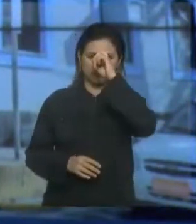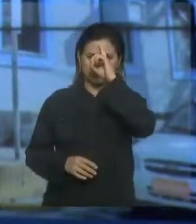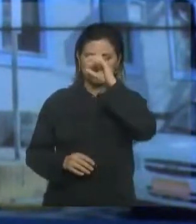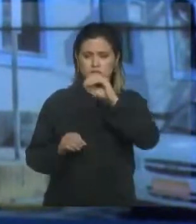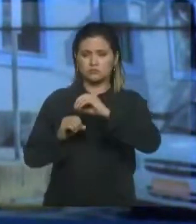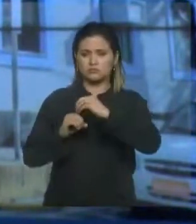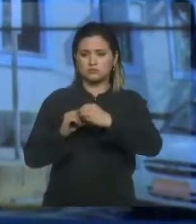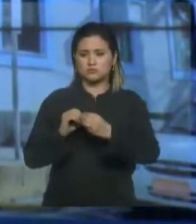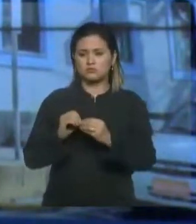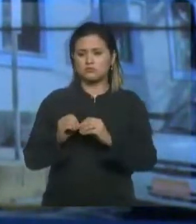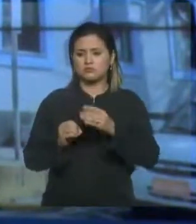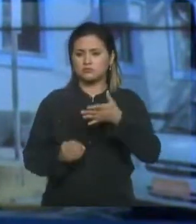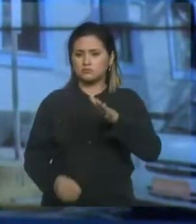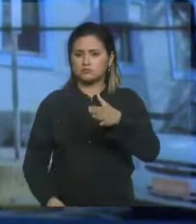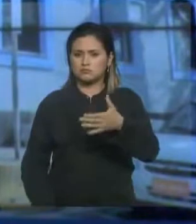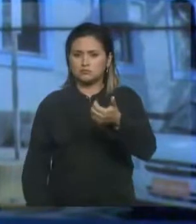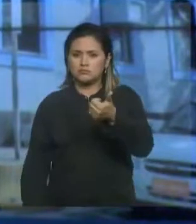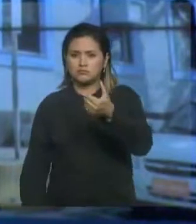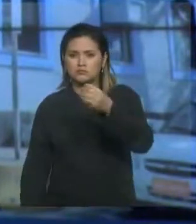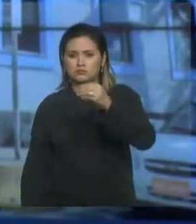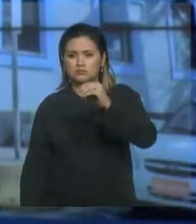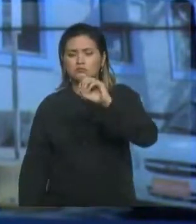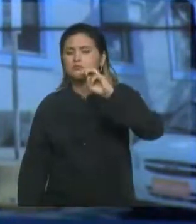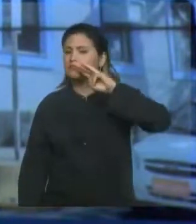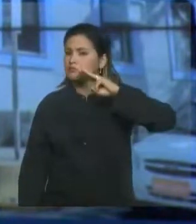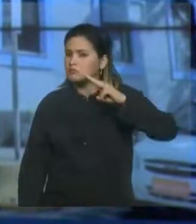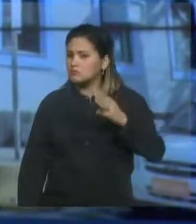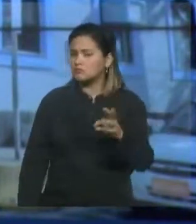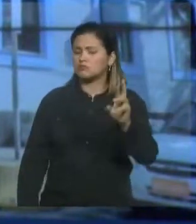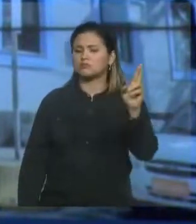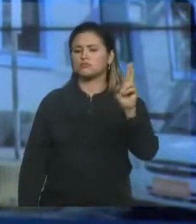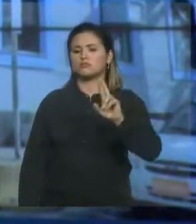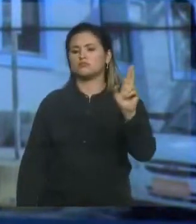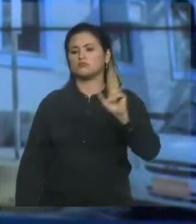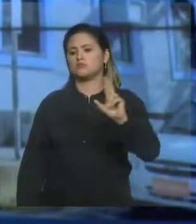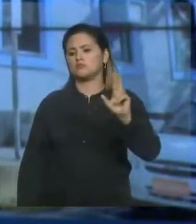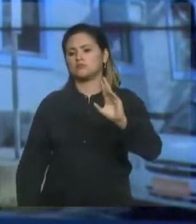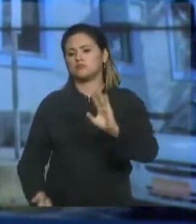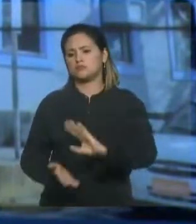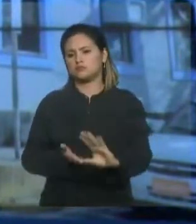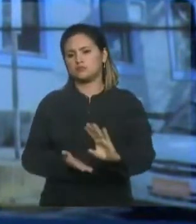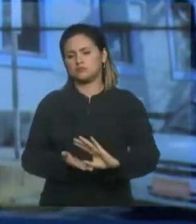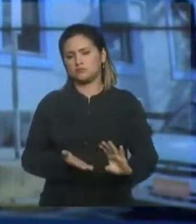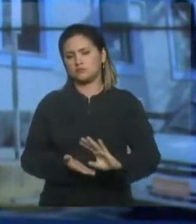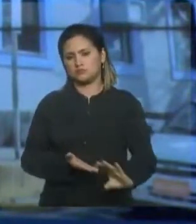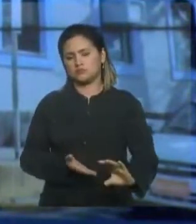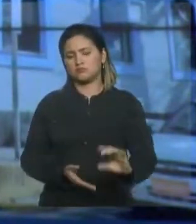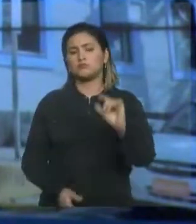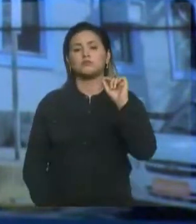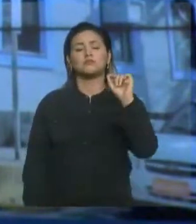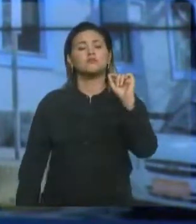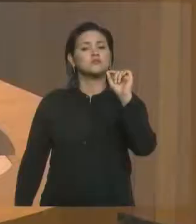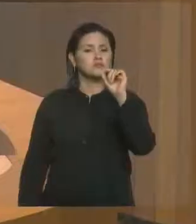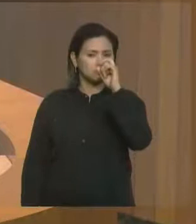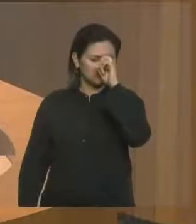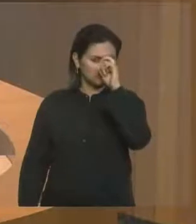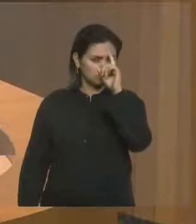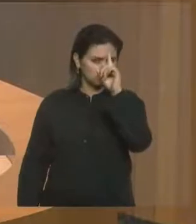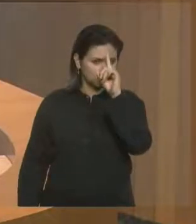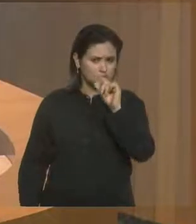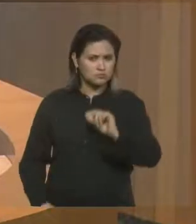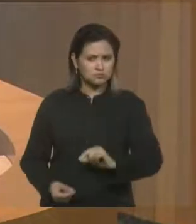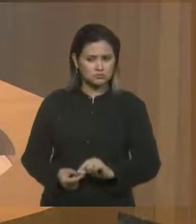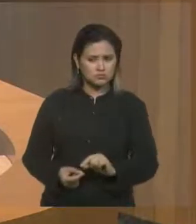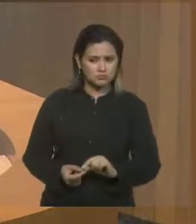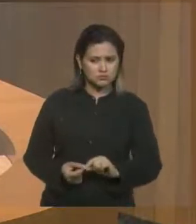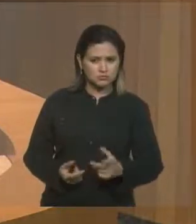Maranhão, em torno de 10 milhões de reais de investimento. O que o Hospital do Câncer do Maranhão tem feito aqui no Maranhão? Além